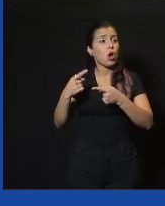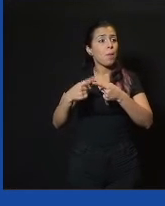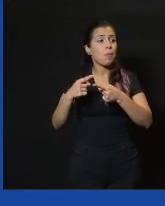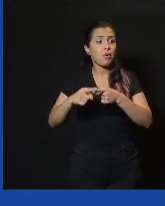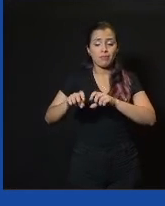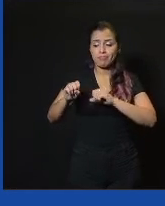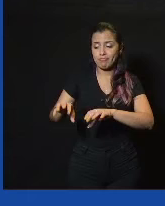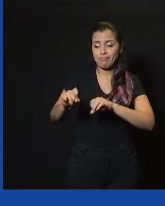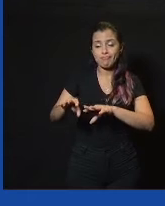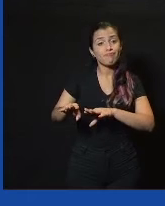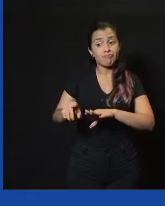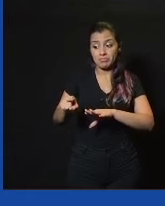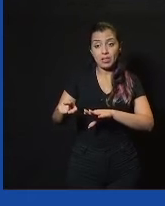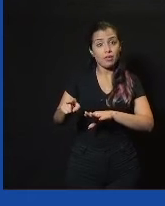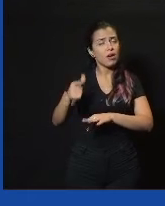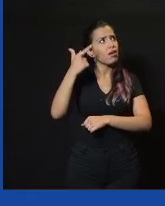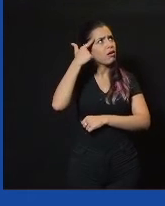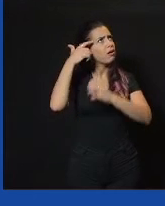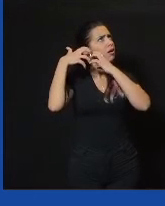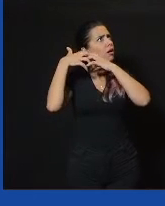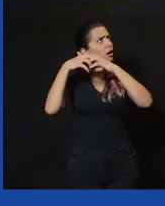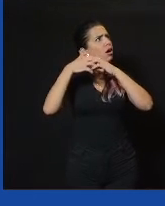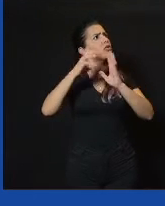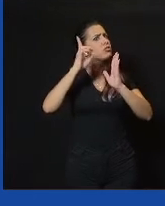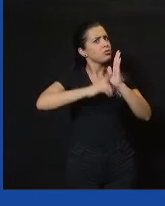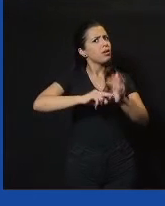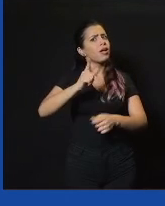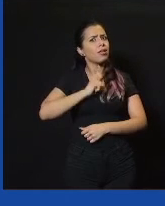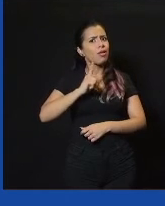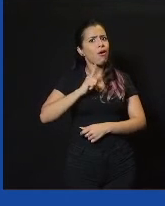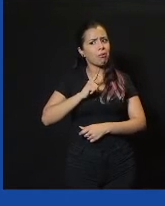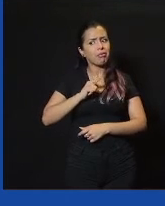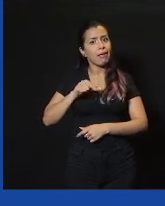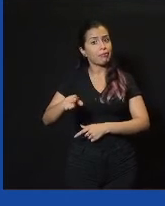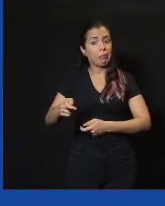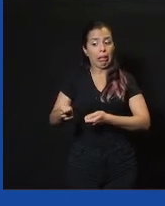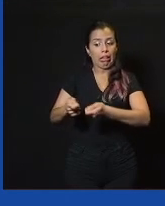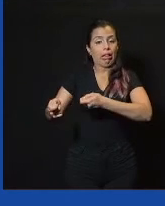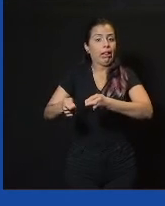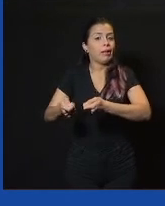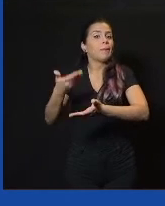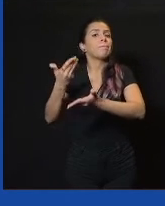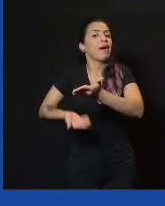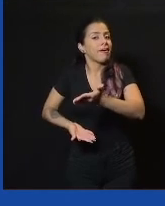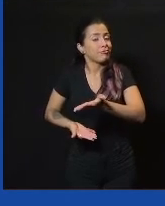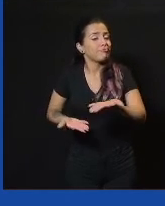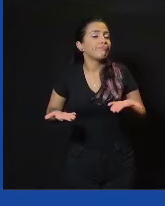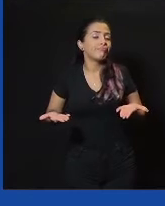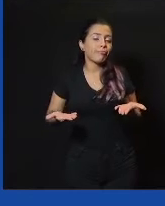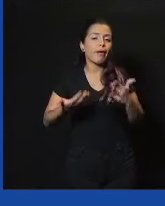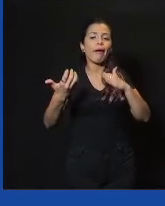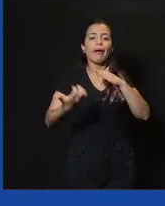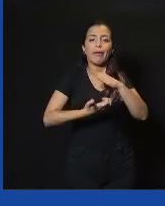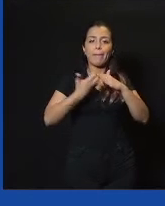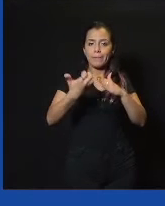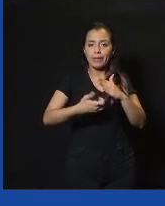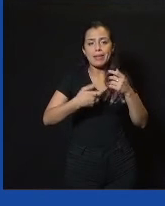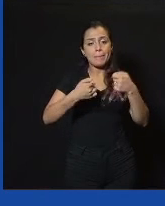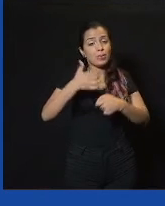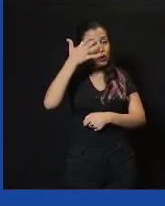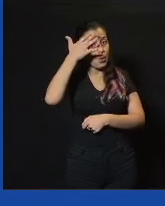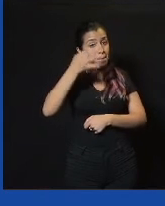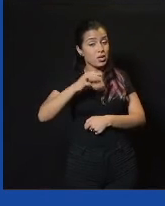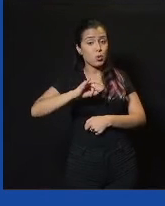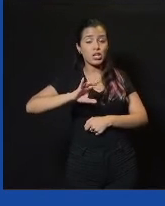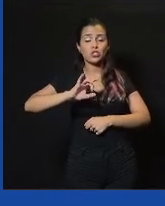passar a exigir os direitos dela, né? Então tem que caminhar dessa forma, e as empresas, elas têm que entender que não é só a mão de obra